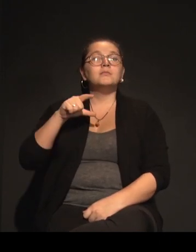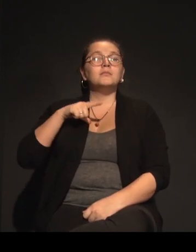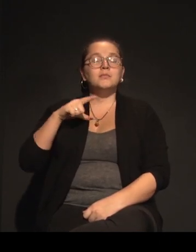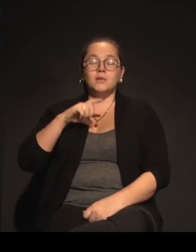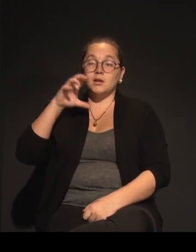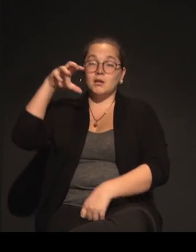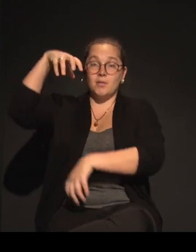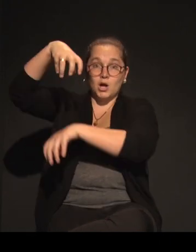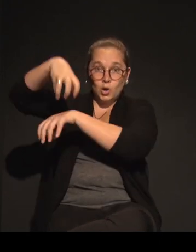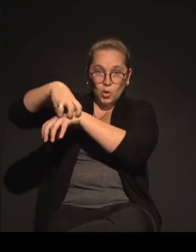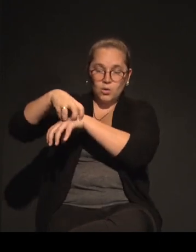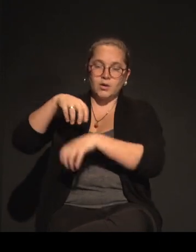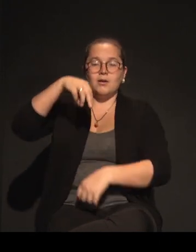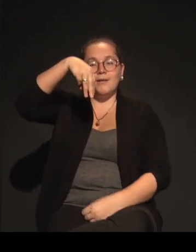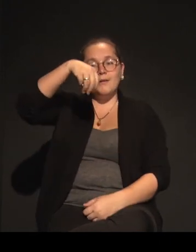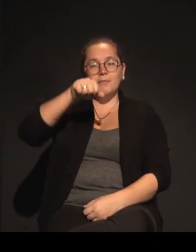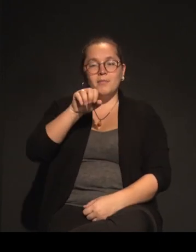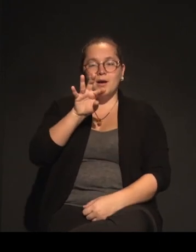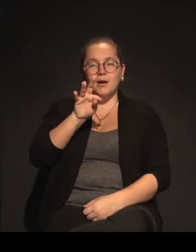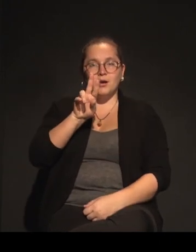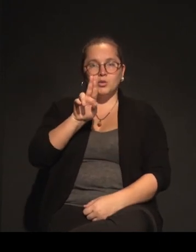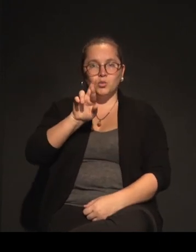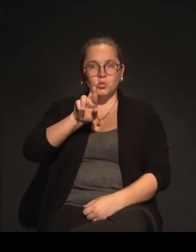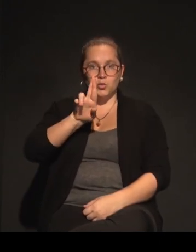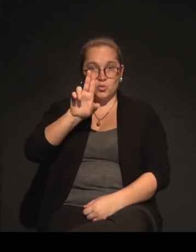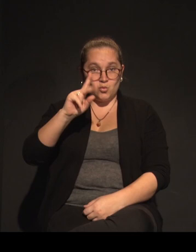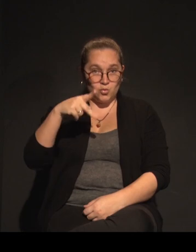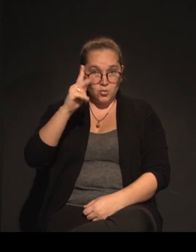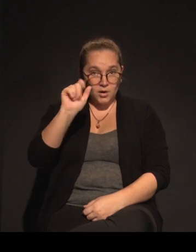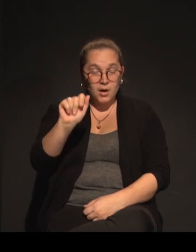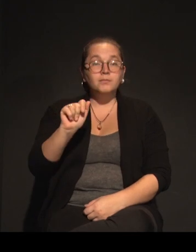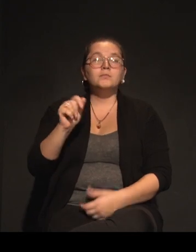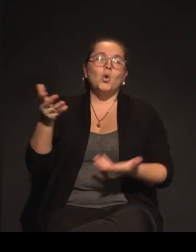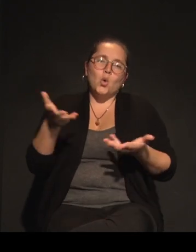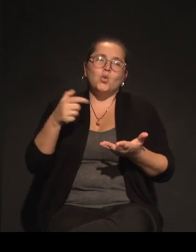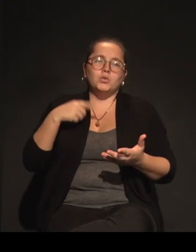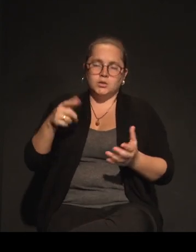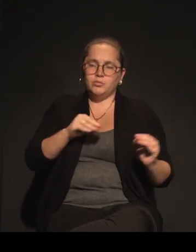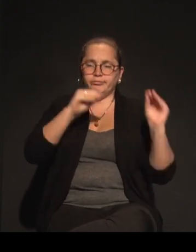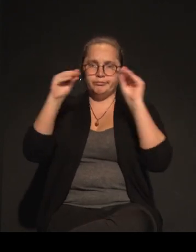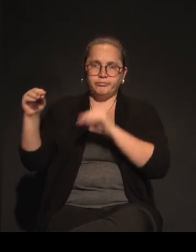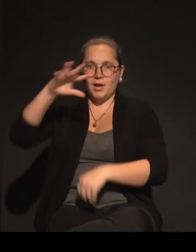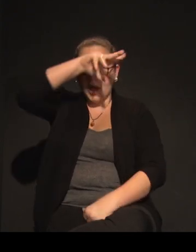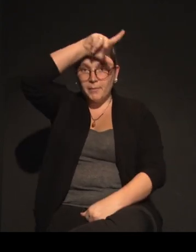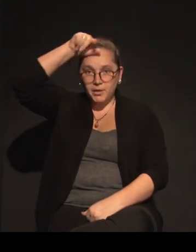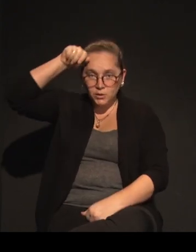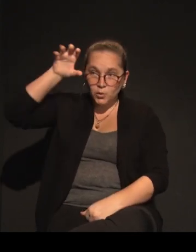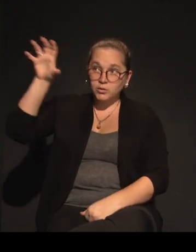maturuca hoje vivo do estado do amazonas e agradeço o convite